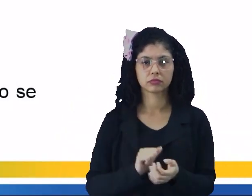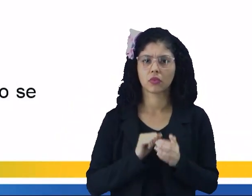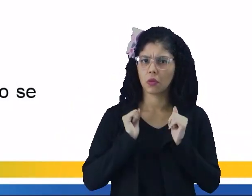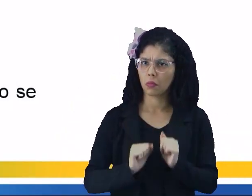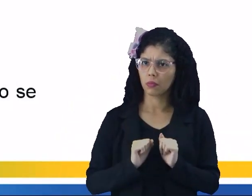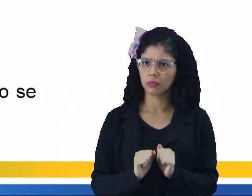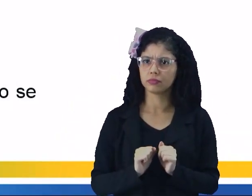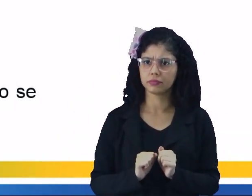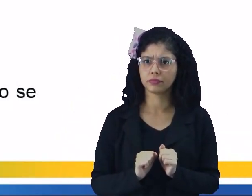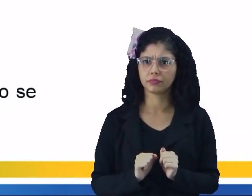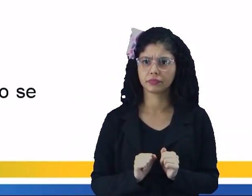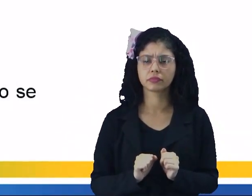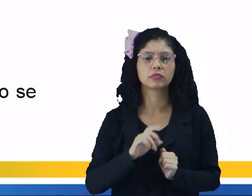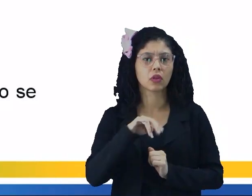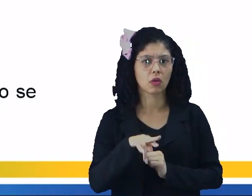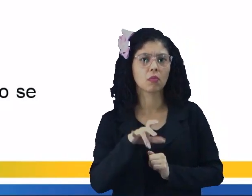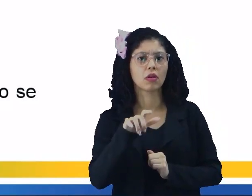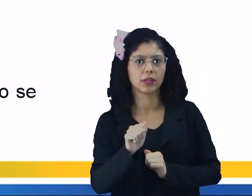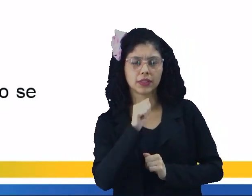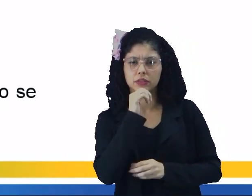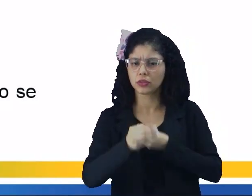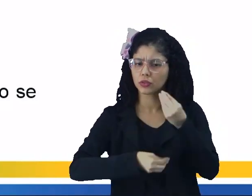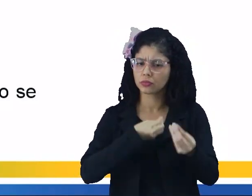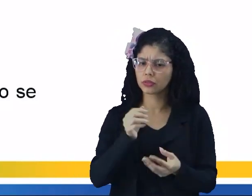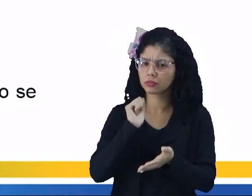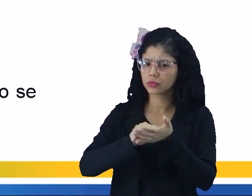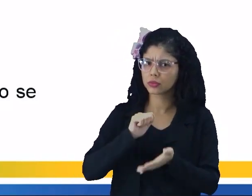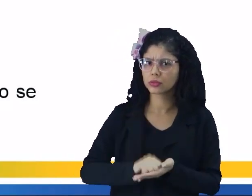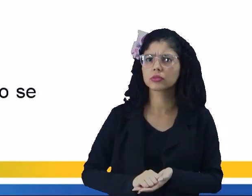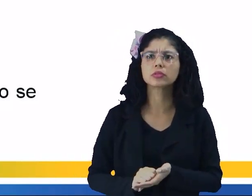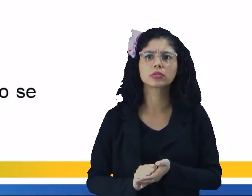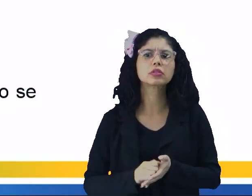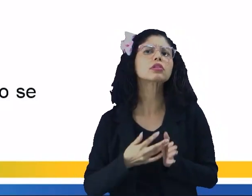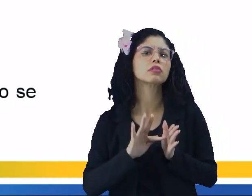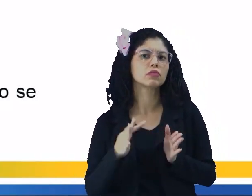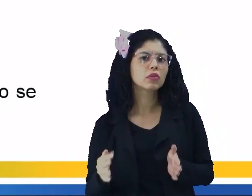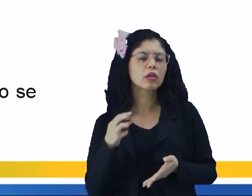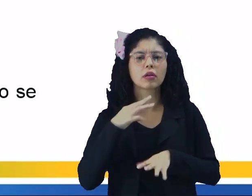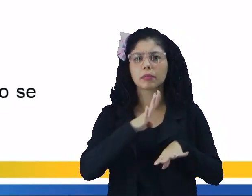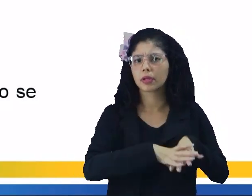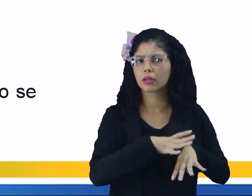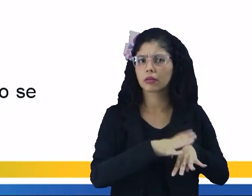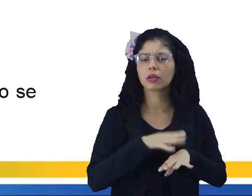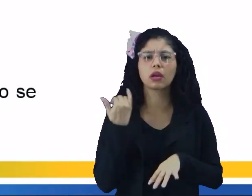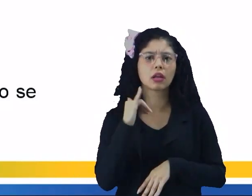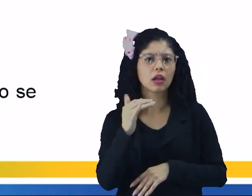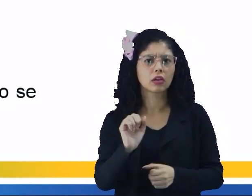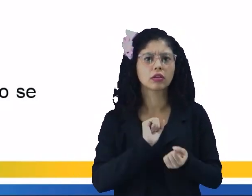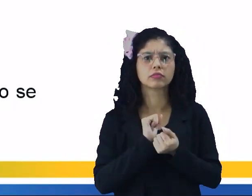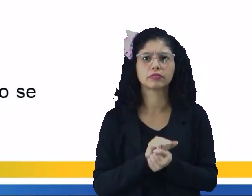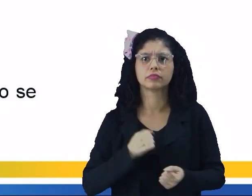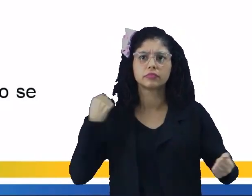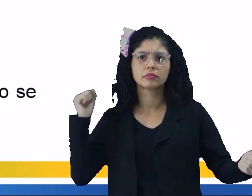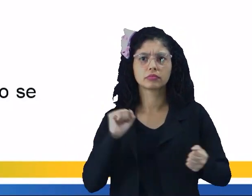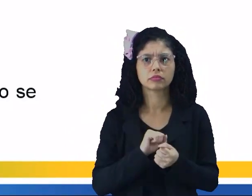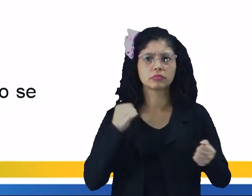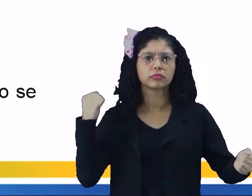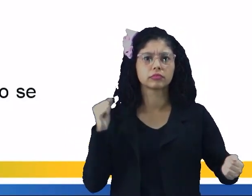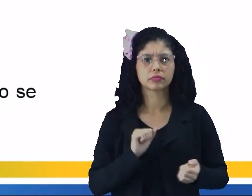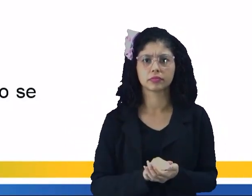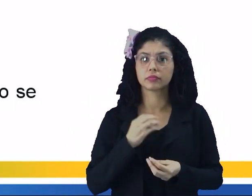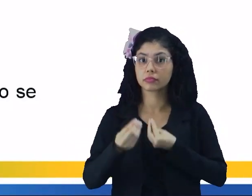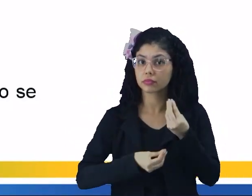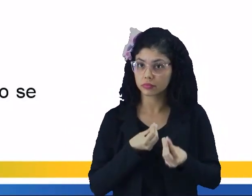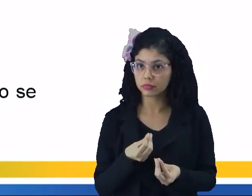pode ser uma mola. Como é que a gente vai escrever a fórmula matemática da energia potencial elástica? Da seguinte forma,